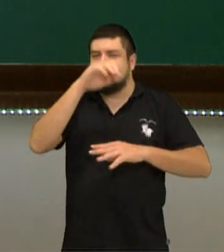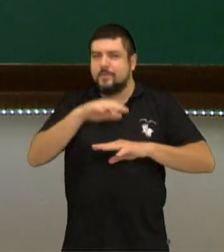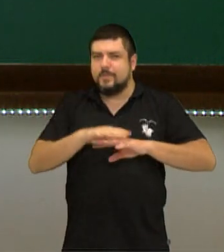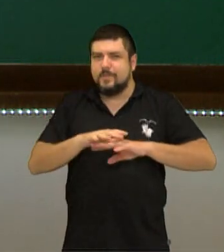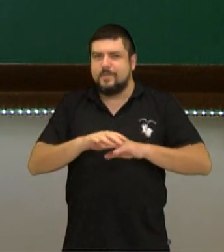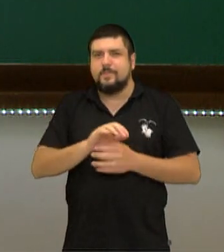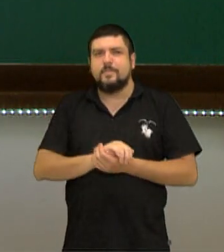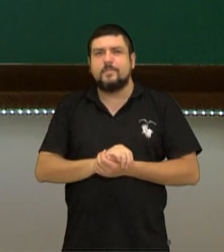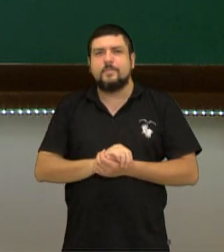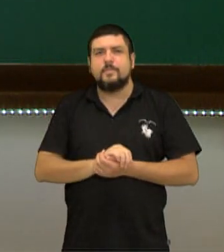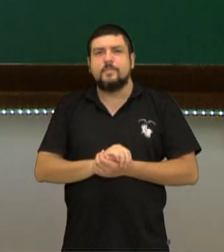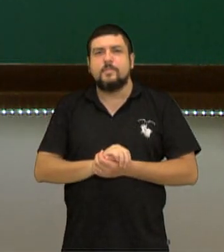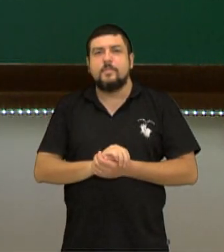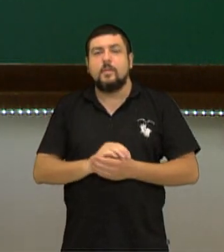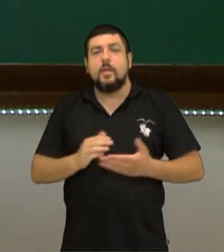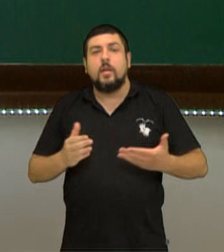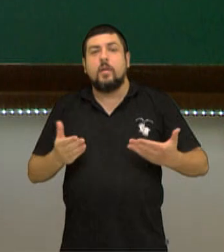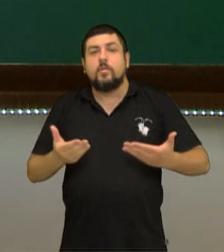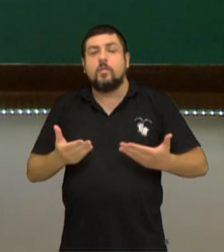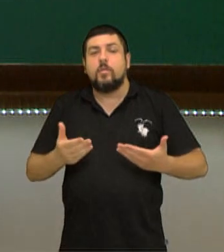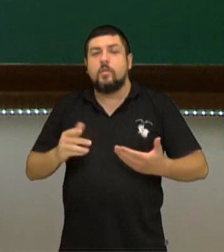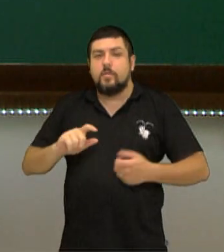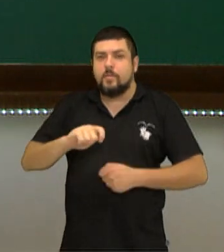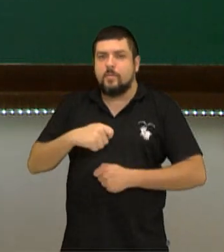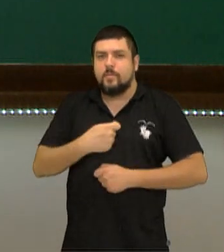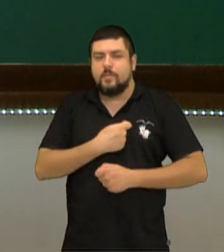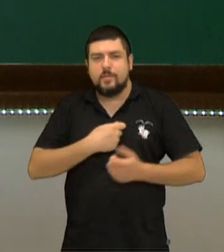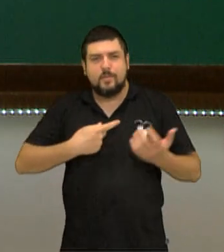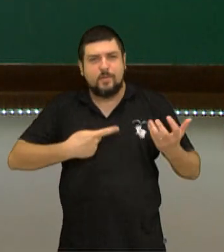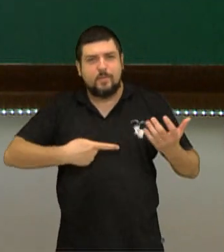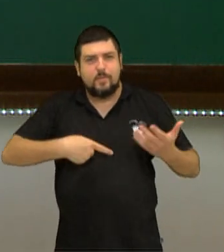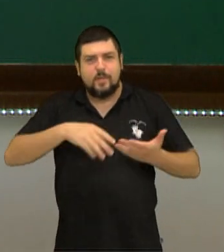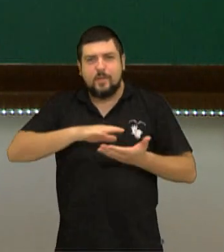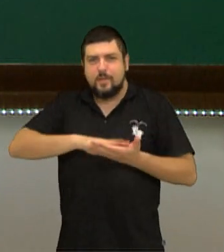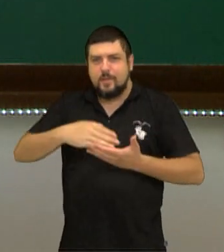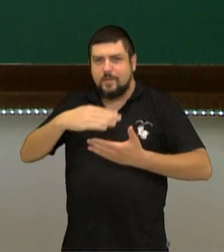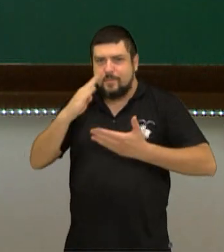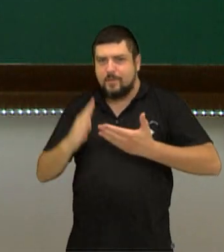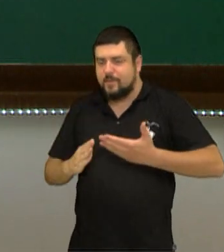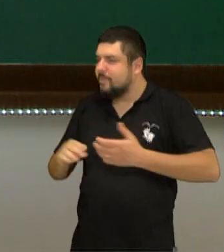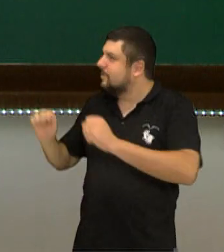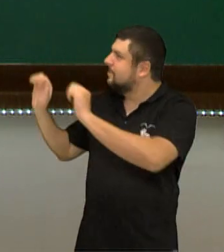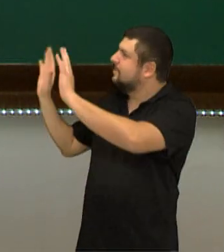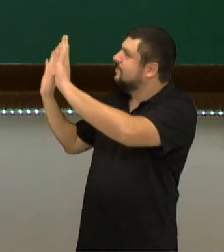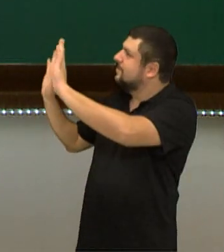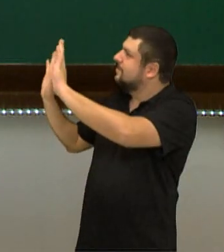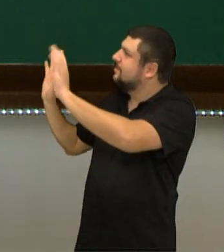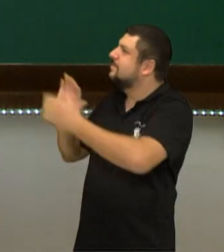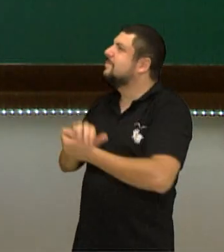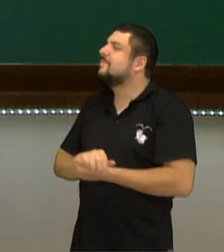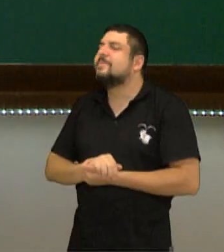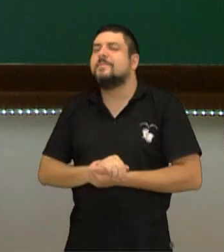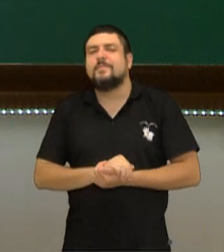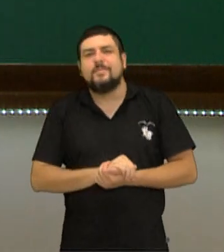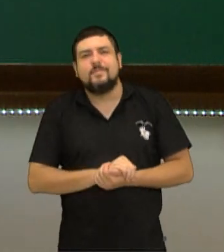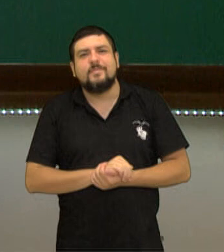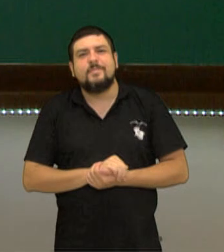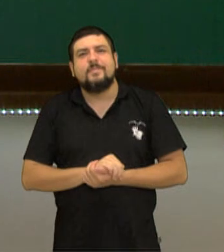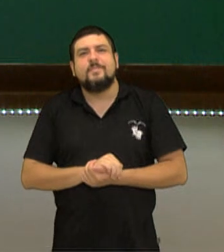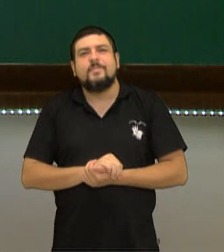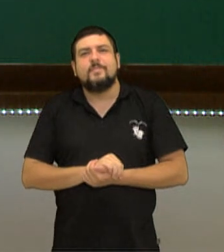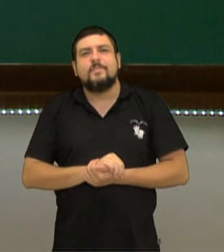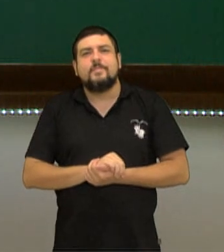matemática. E hoje nós temos aqui o nosso intérprete Paulo. Tudo bem, Paulo? Tudo bem